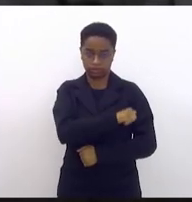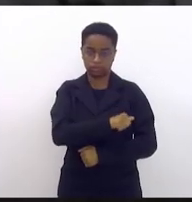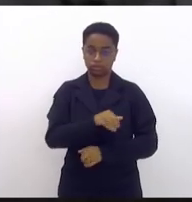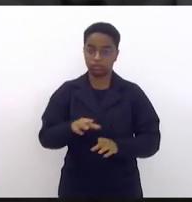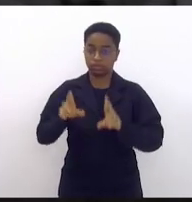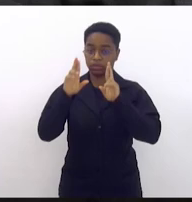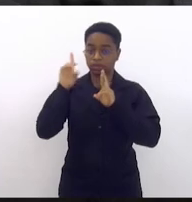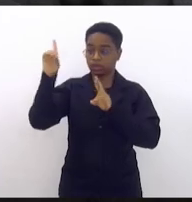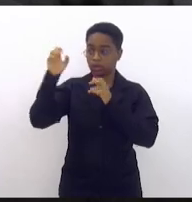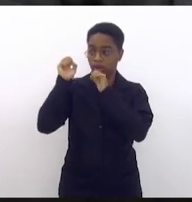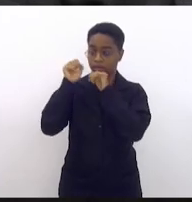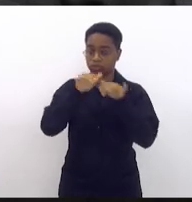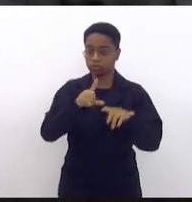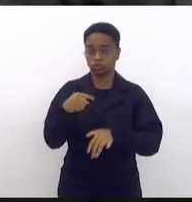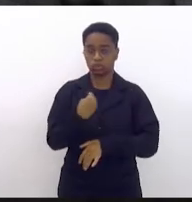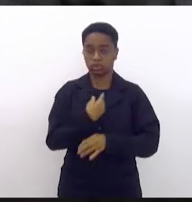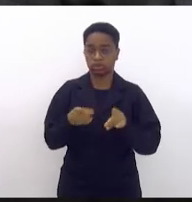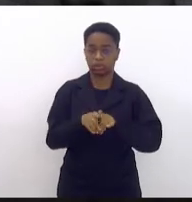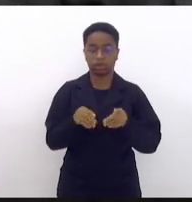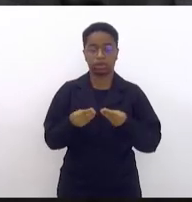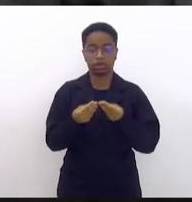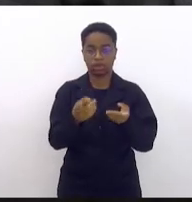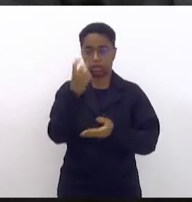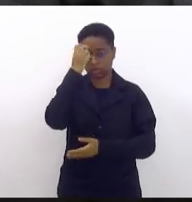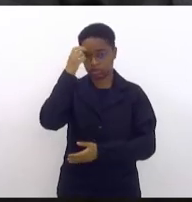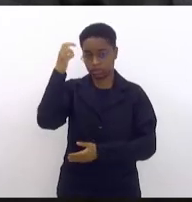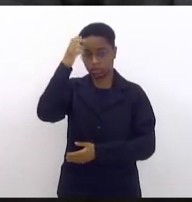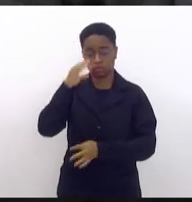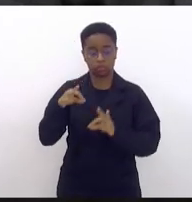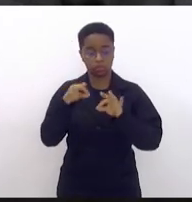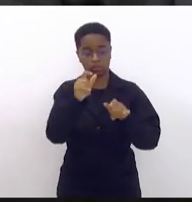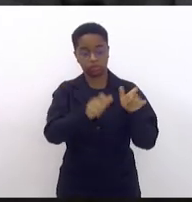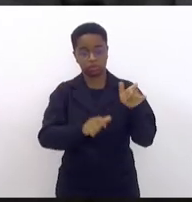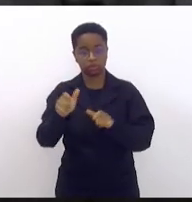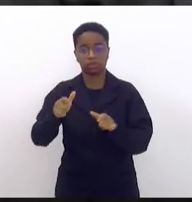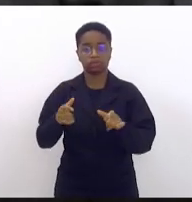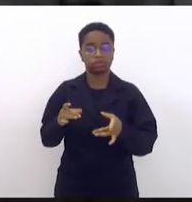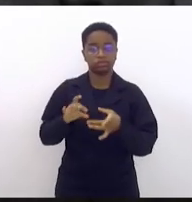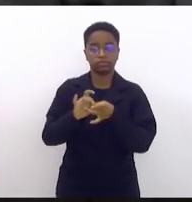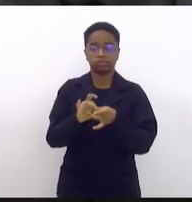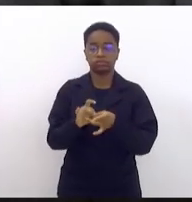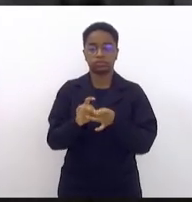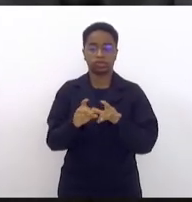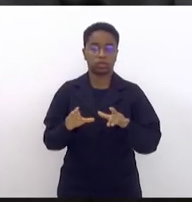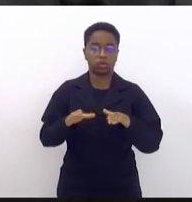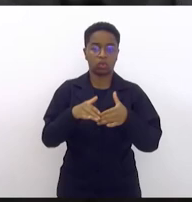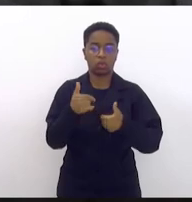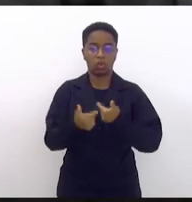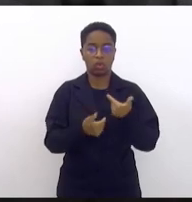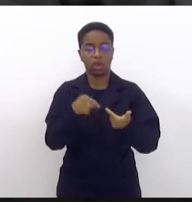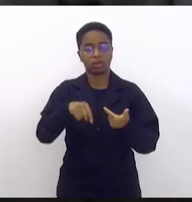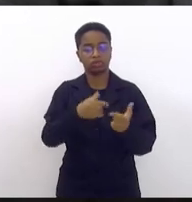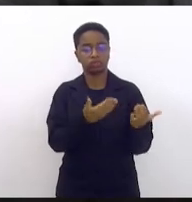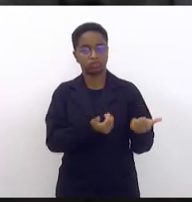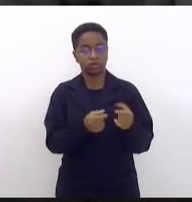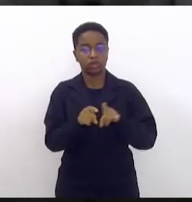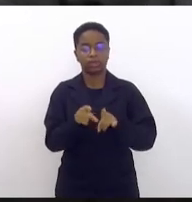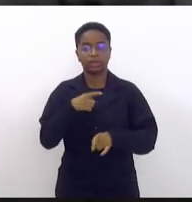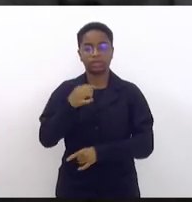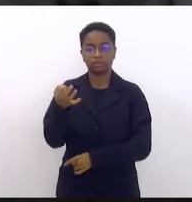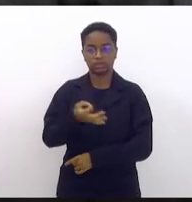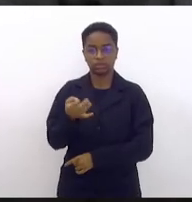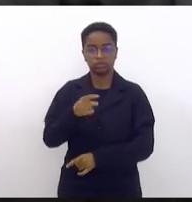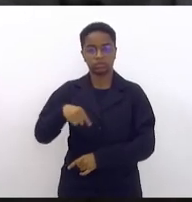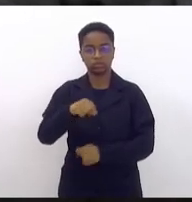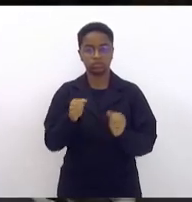Deus nos abençoe que Deus te dê sabedoria a todos os integrantes da frente parlamentar da juventude e pode ter certeza que vamos tá junto